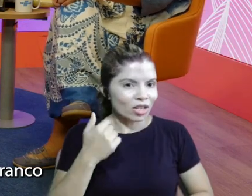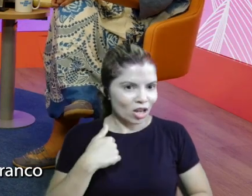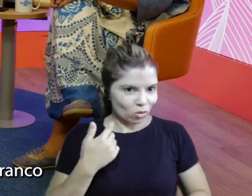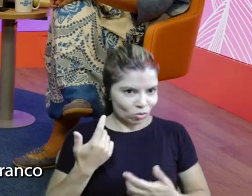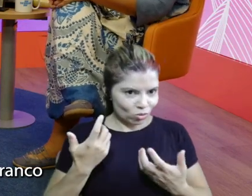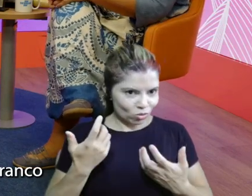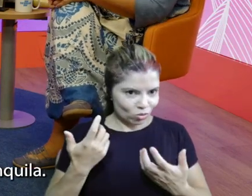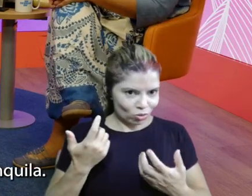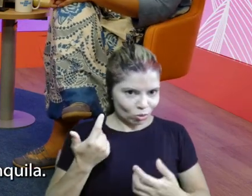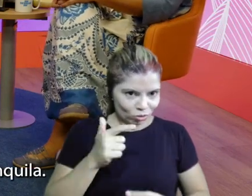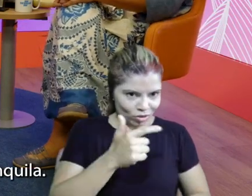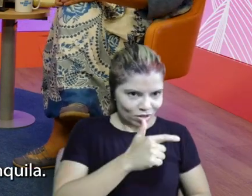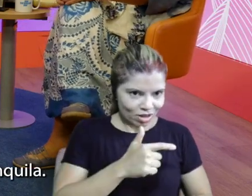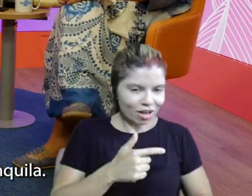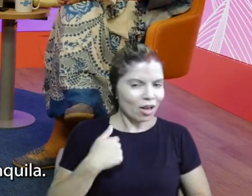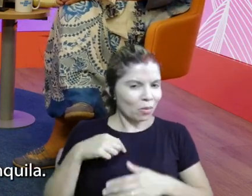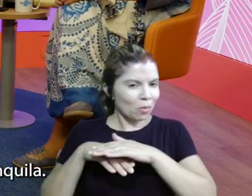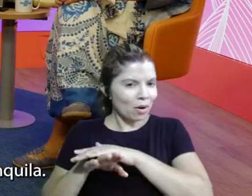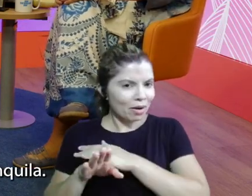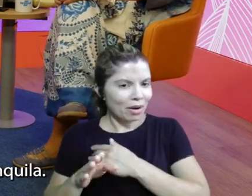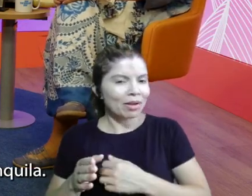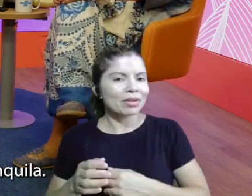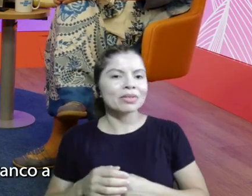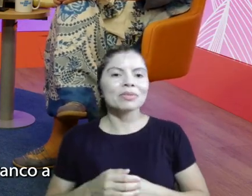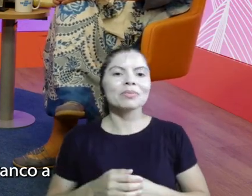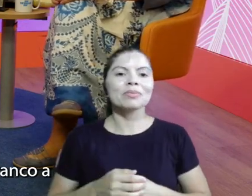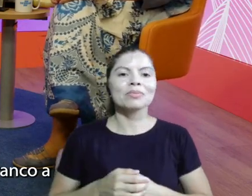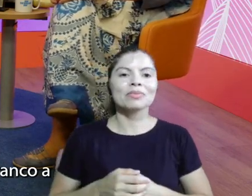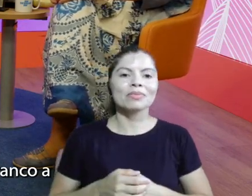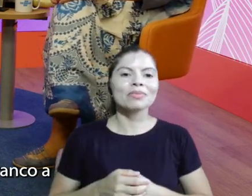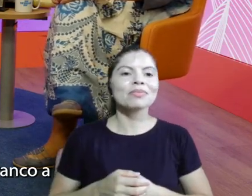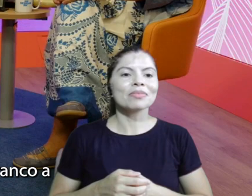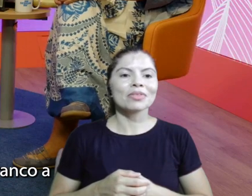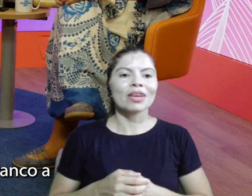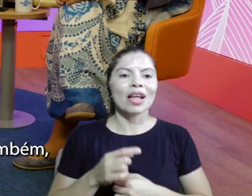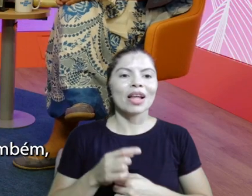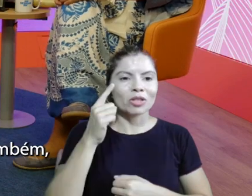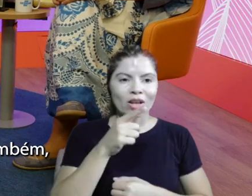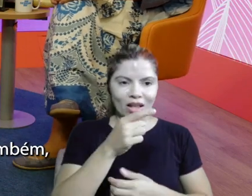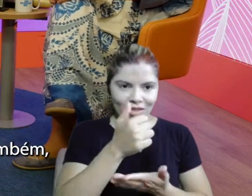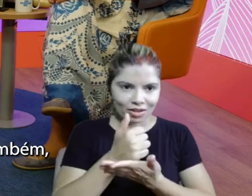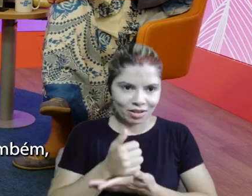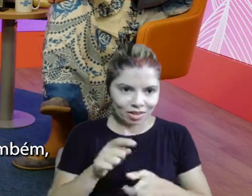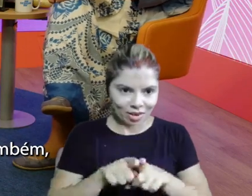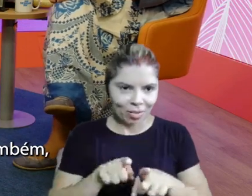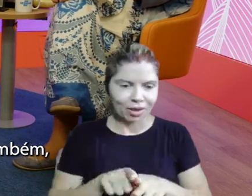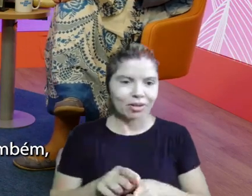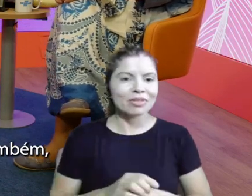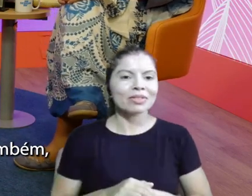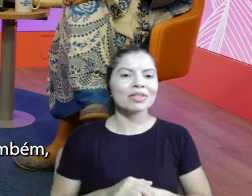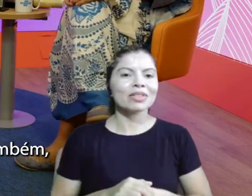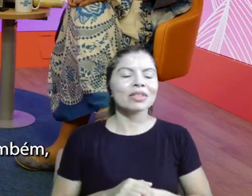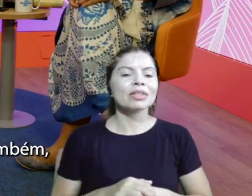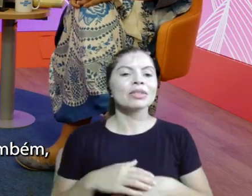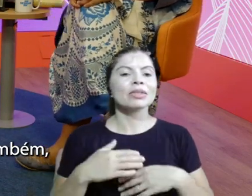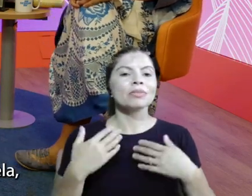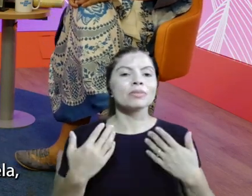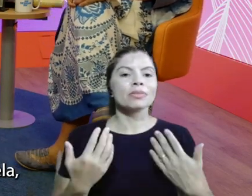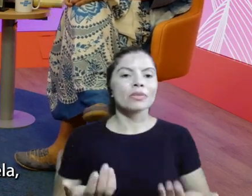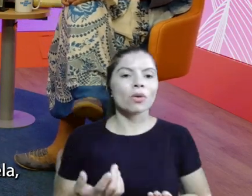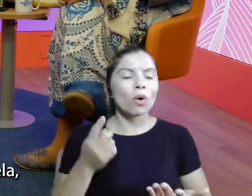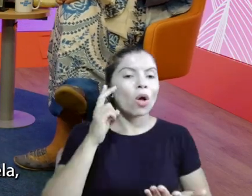ouro branco. Você acha que eu não ia ter ouro branco aqui? não faço nada. Eu sou super tranquila. Eu tava guardando meu ouro branco. Pensou que eu não ia trazer ouro branco também. É, ela me Entendeu?